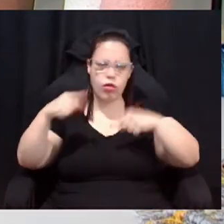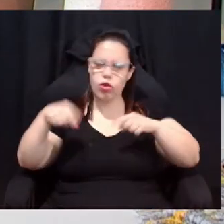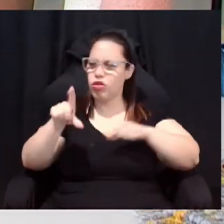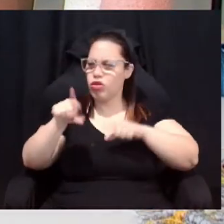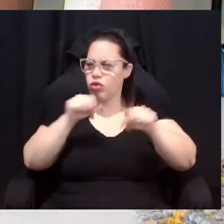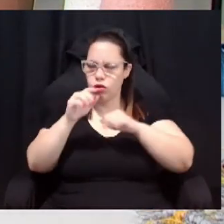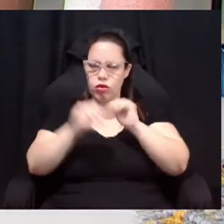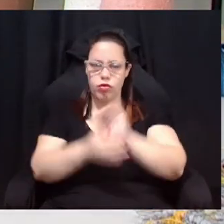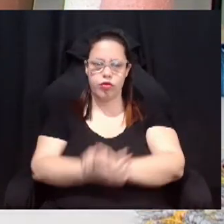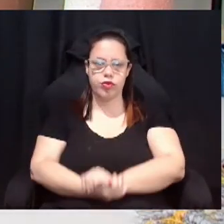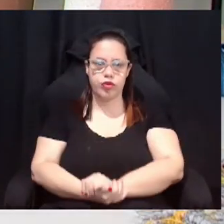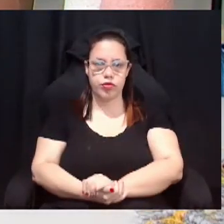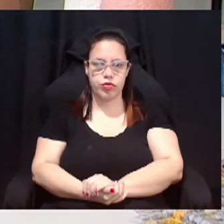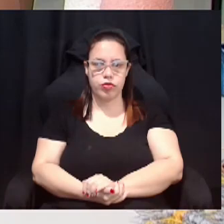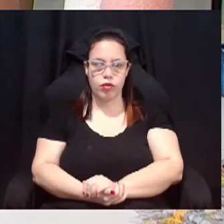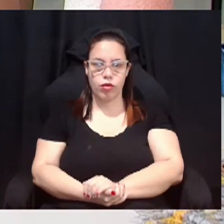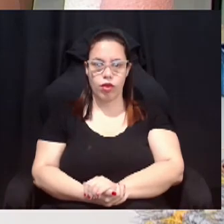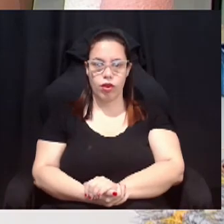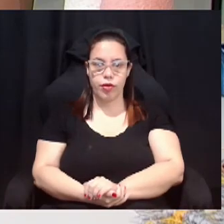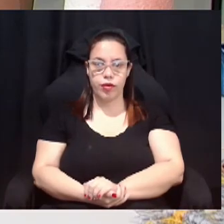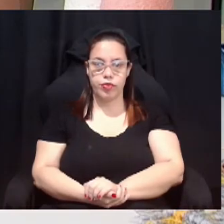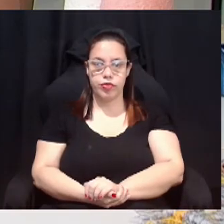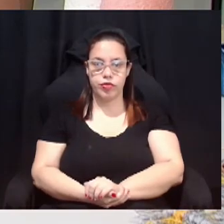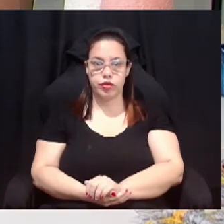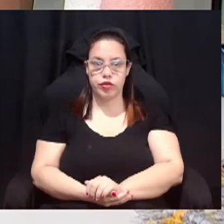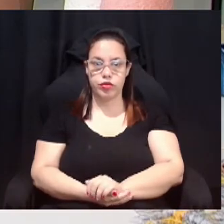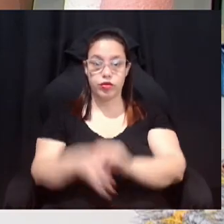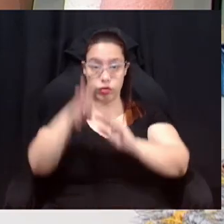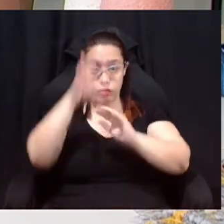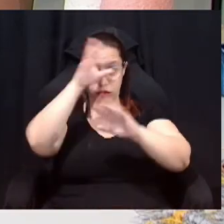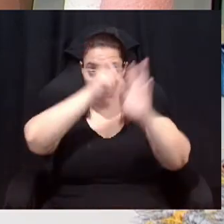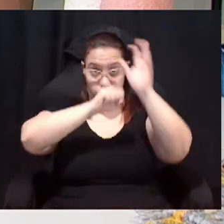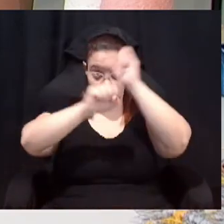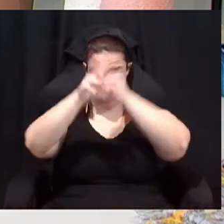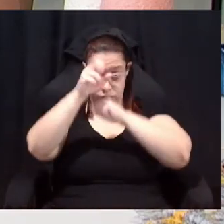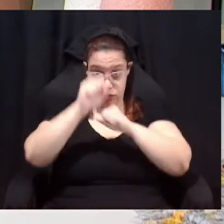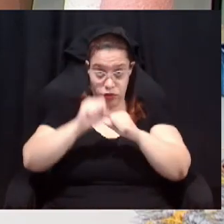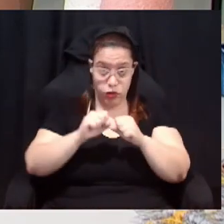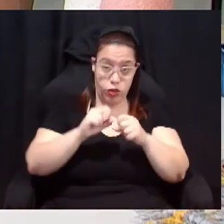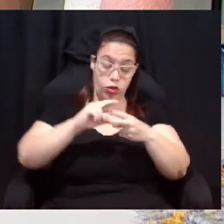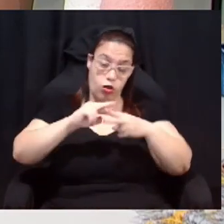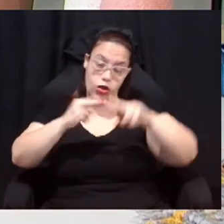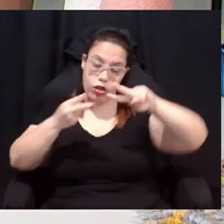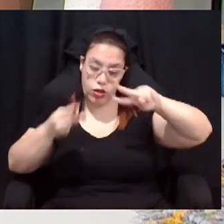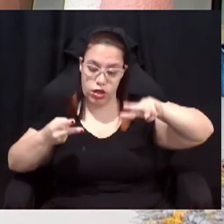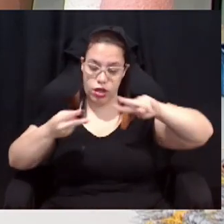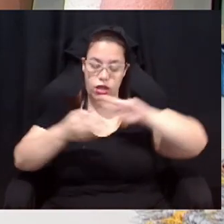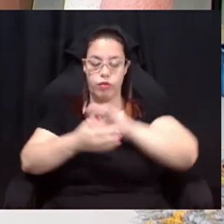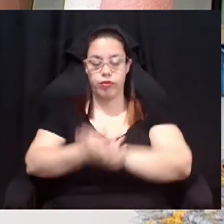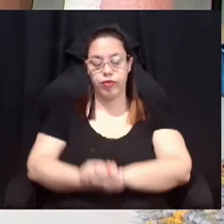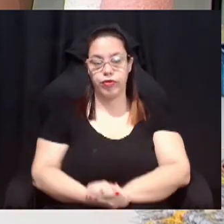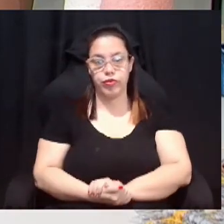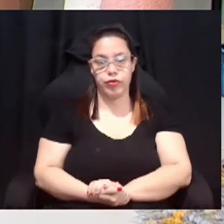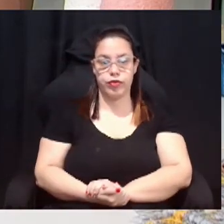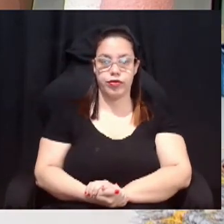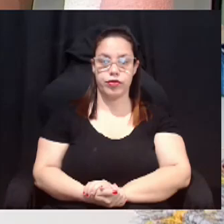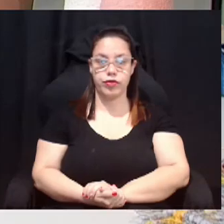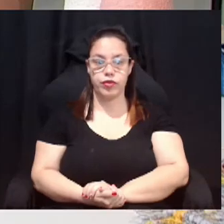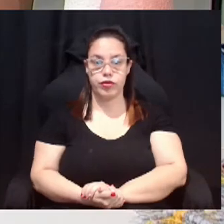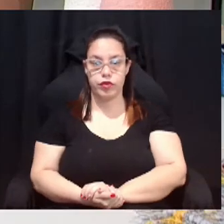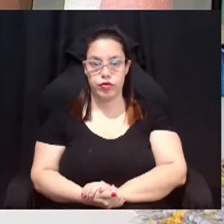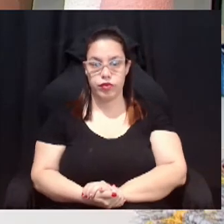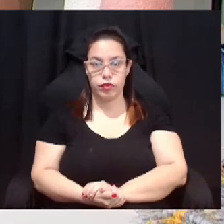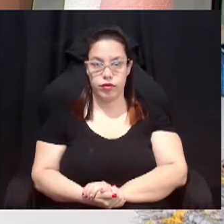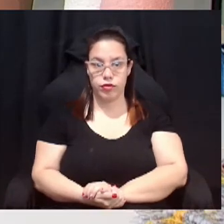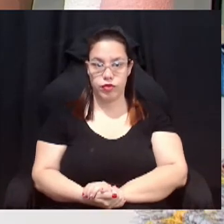bom? E aí a gente vai aprender agora o nó DNA, tá? Tudo bem essa